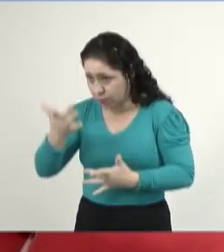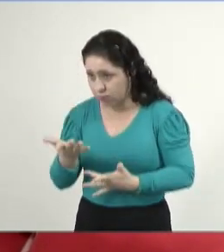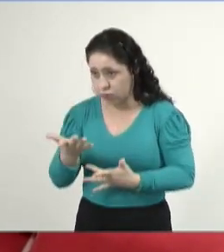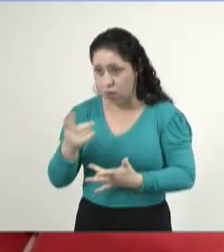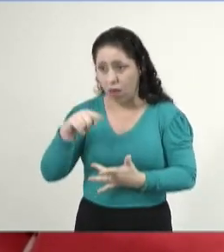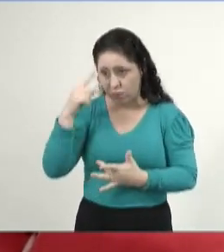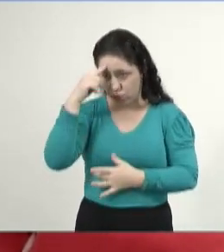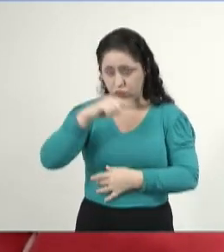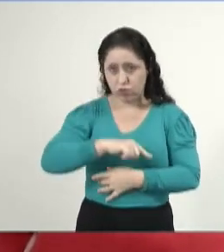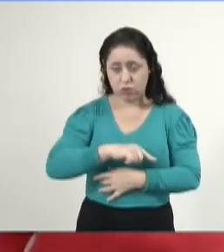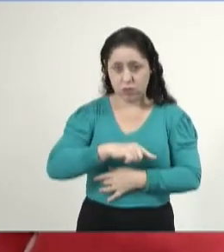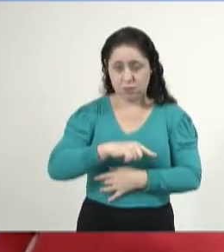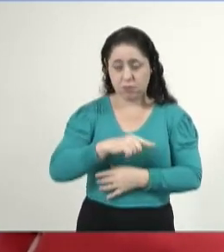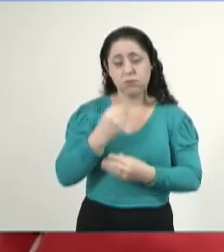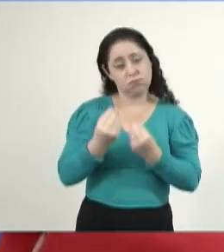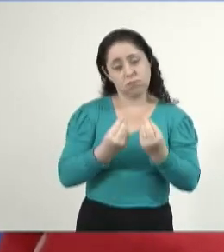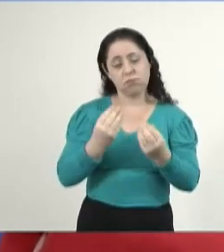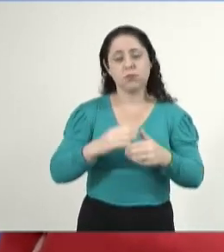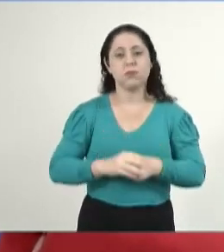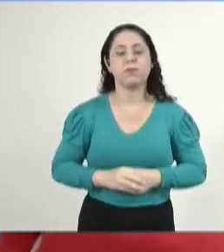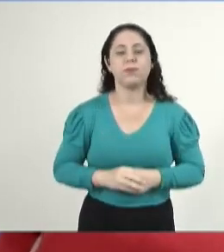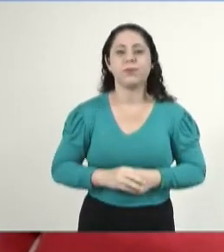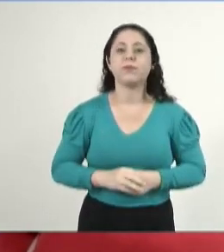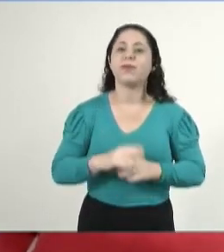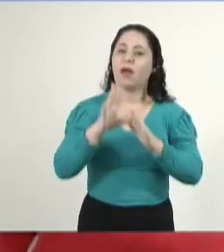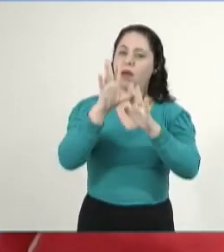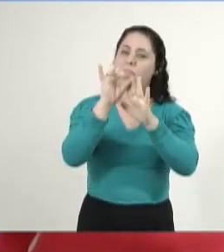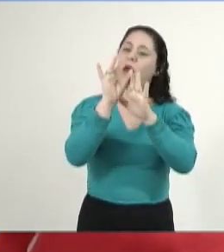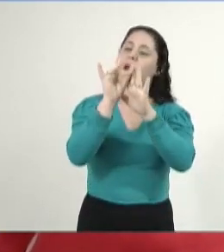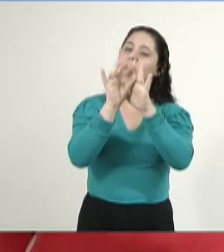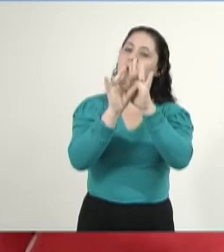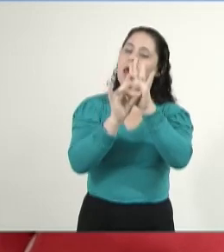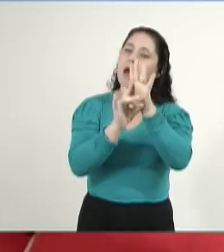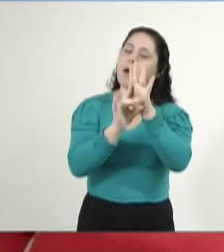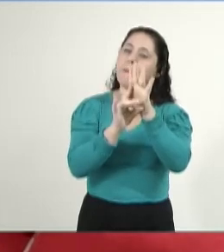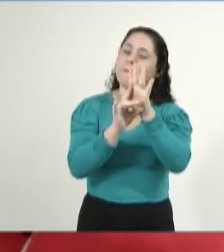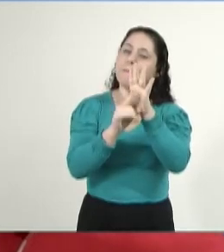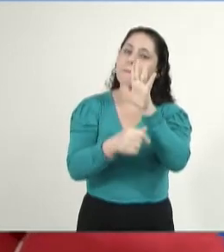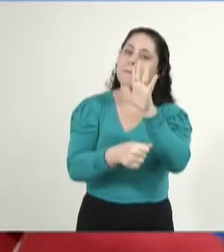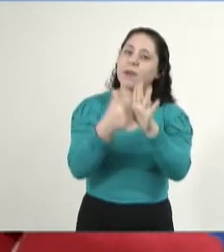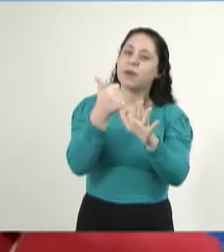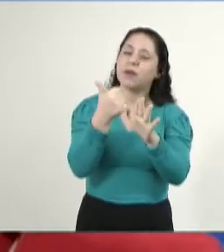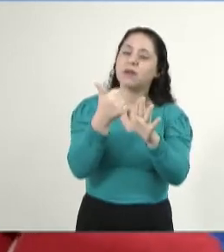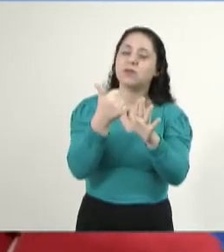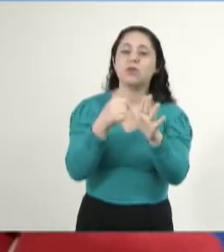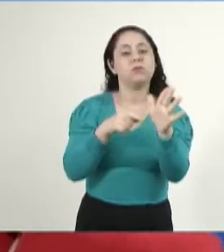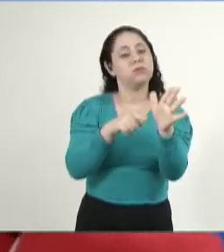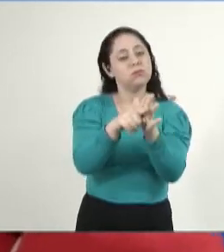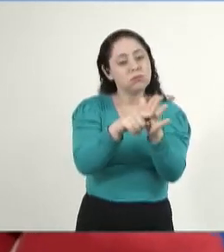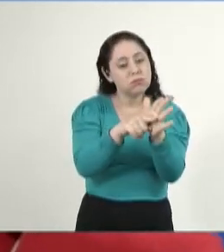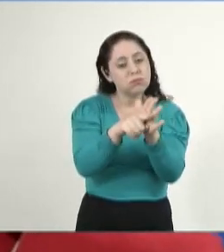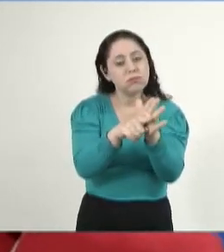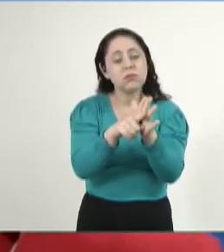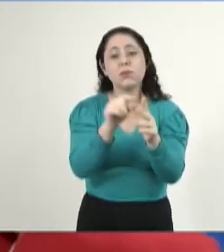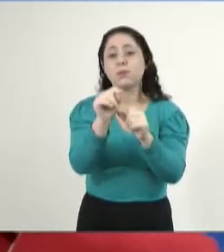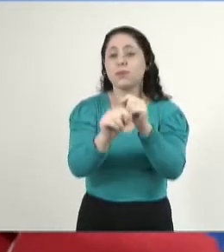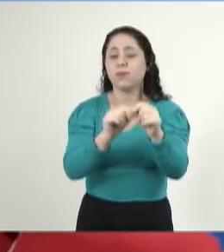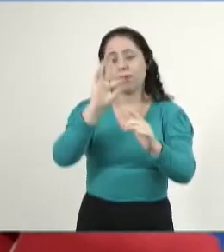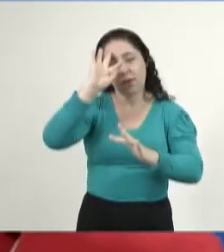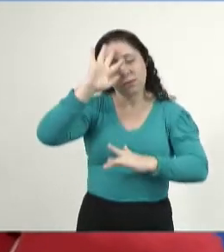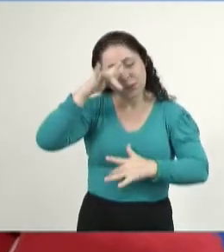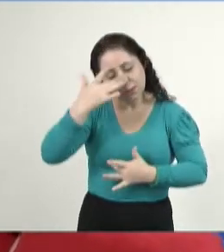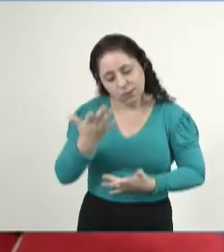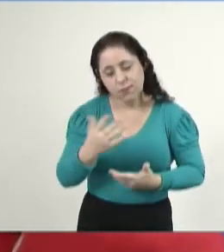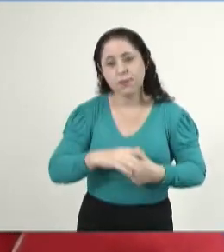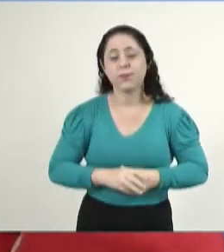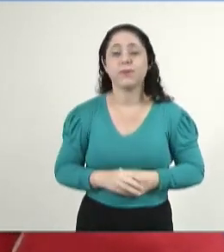homenageados nessa data daquela maneira. Então, estabelece a necessidade de consulta com o segmento da sociedade que vai ser